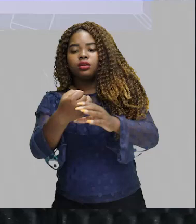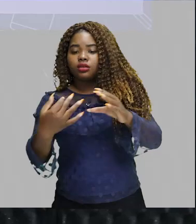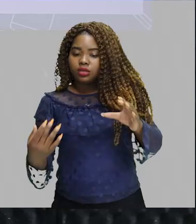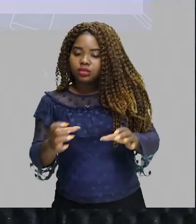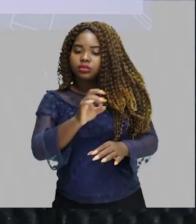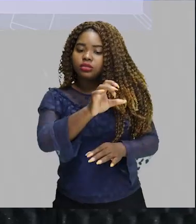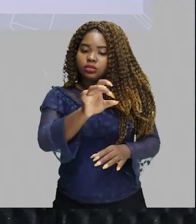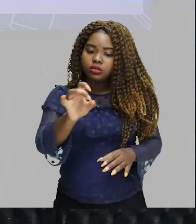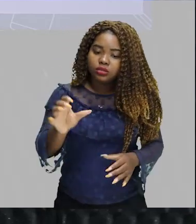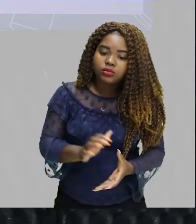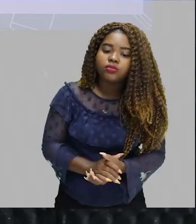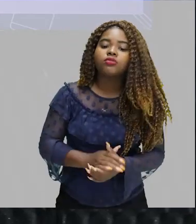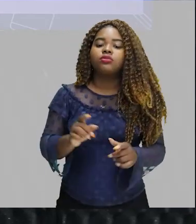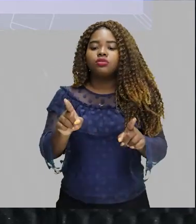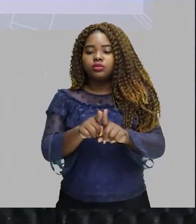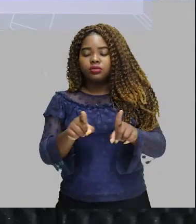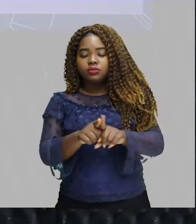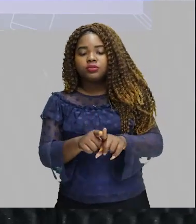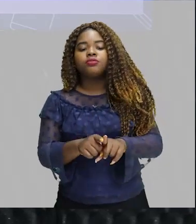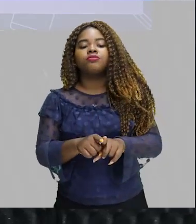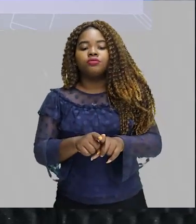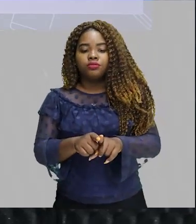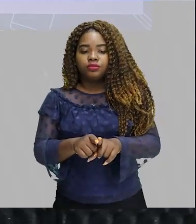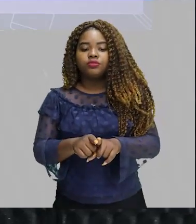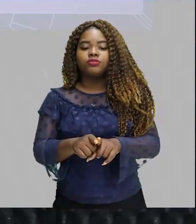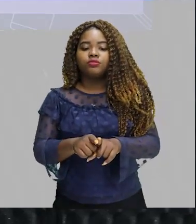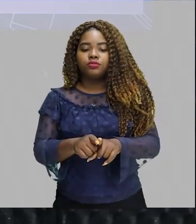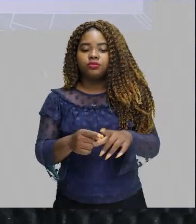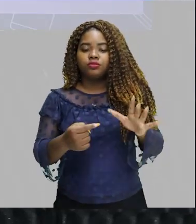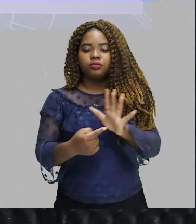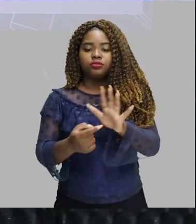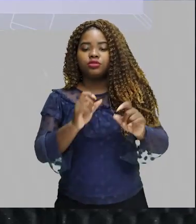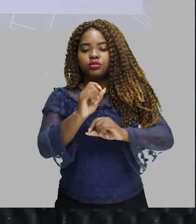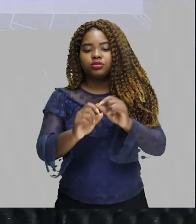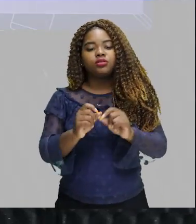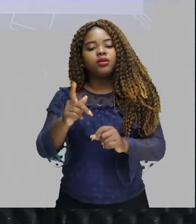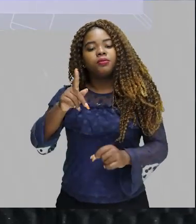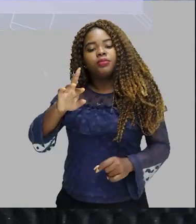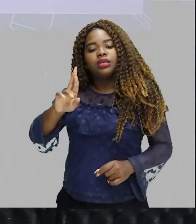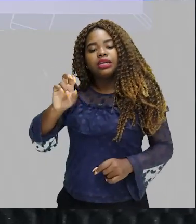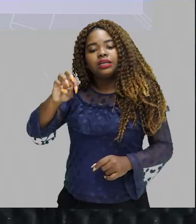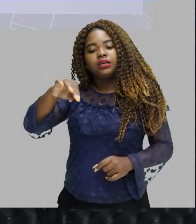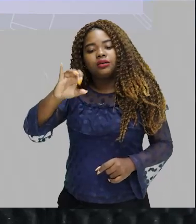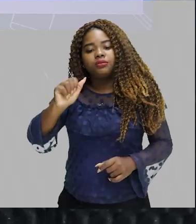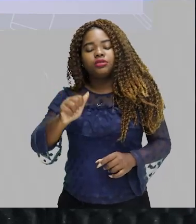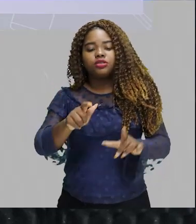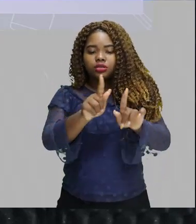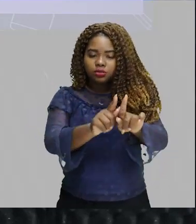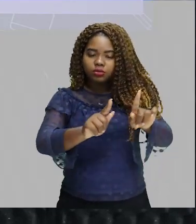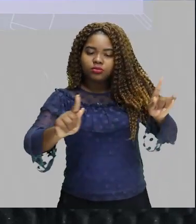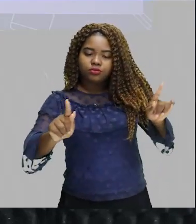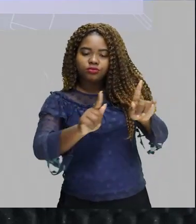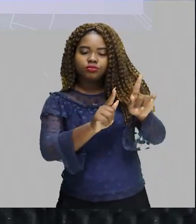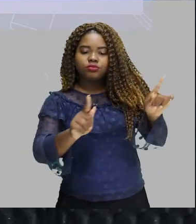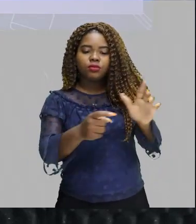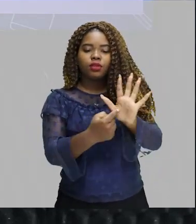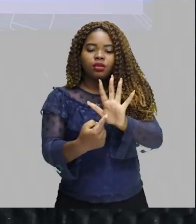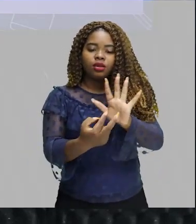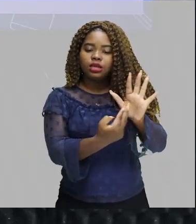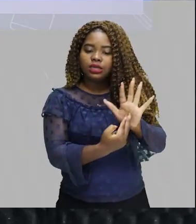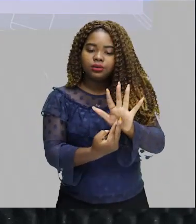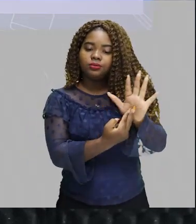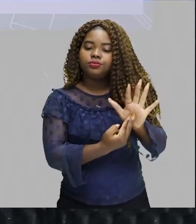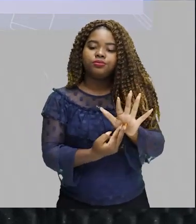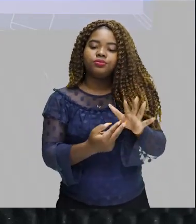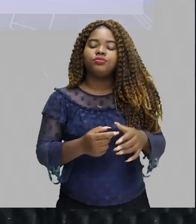características demográficas, né? Mostrando a famosa pirâmide etária, que é o gráfico ali que representa essas situações,